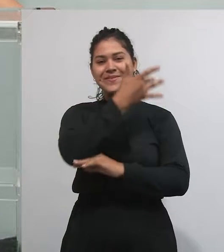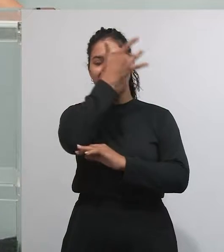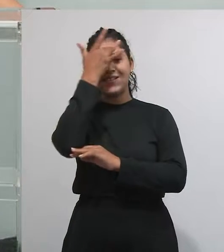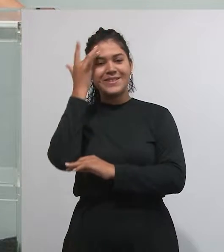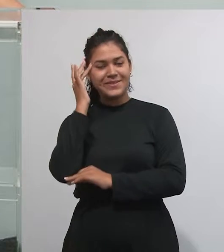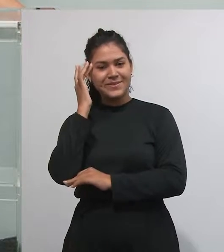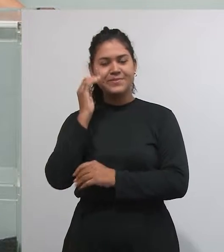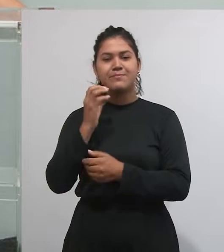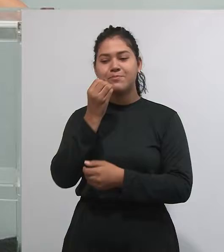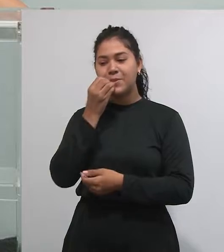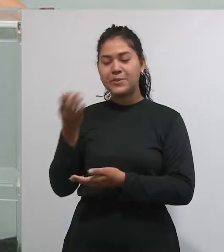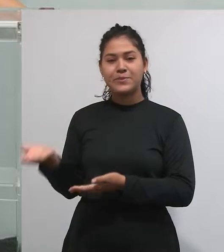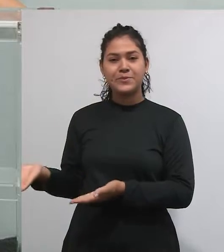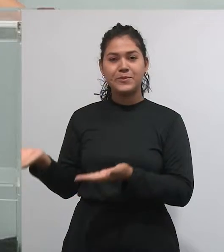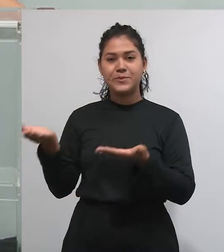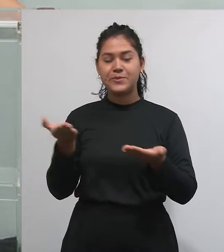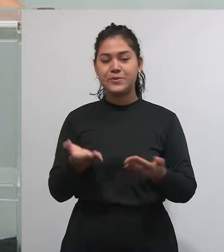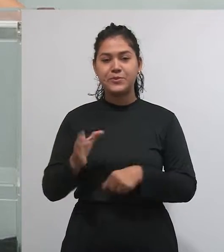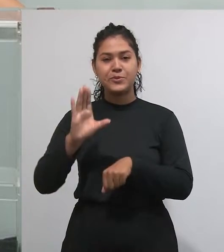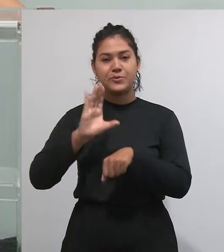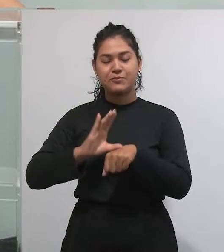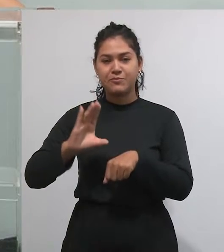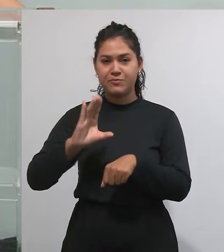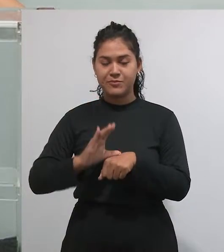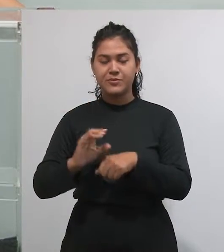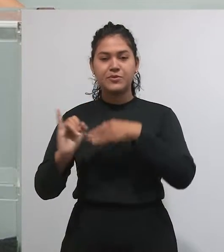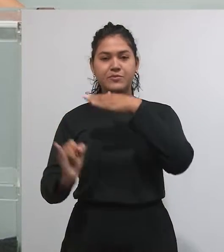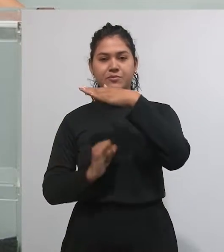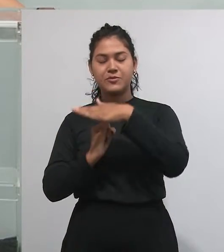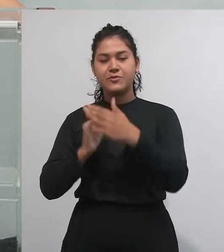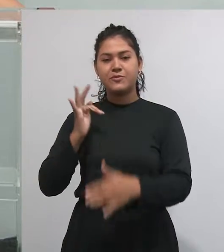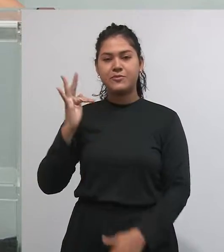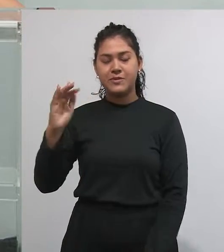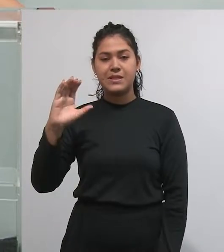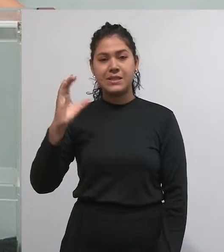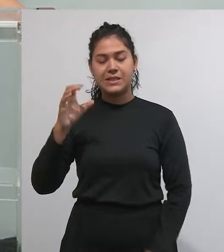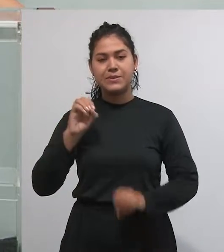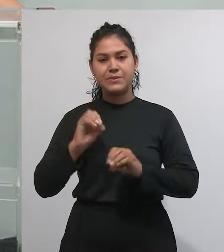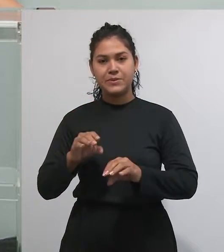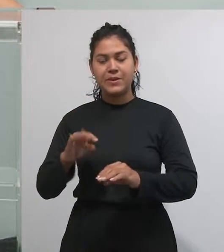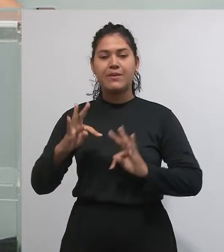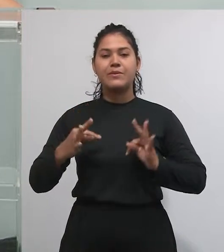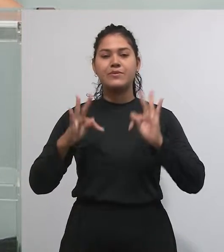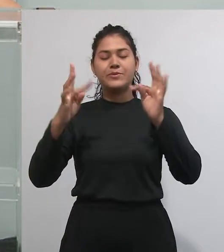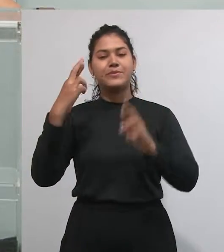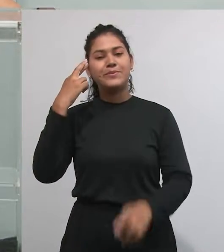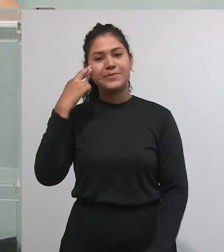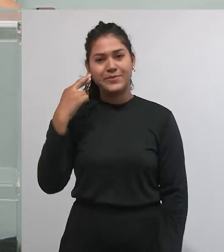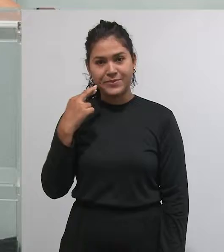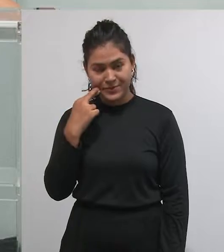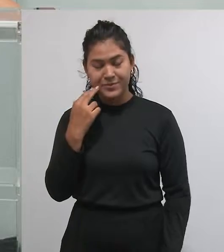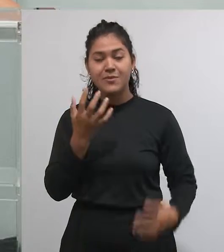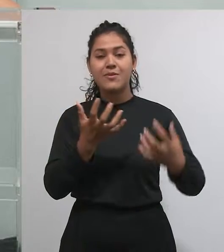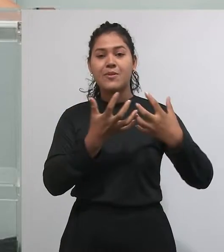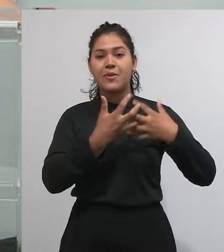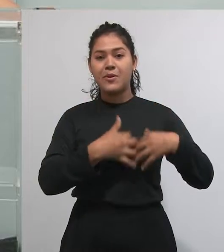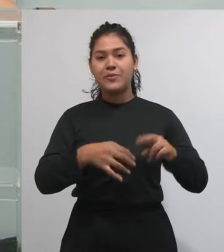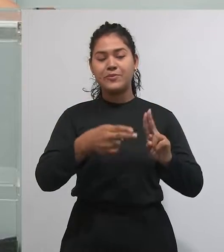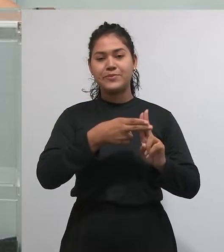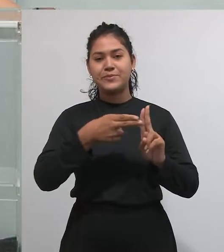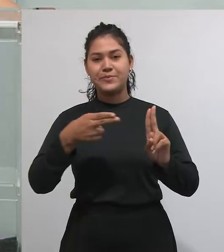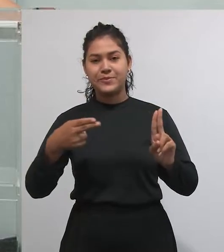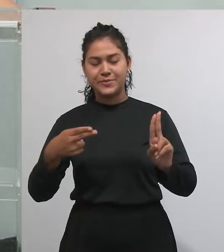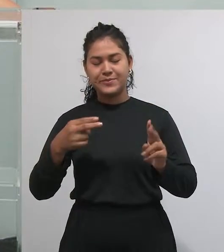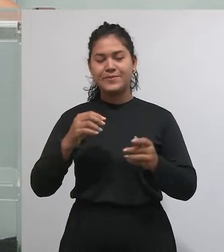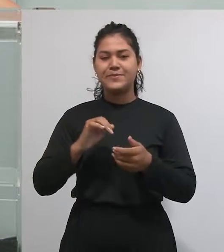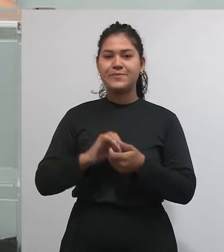Saudações, pessoas! Sejam bem-vindos aos cursos do Instituto Federal de Educação, Ciência e Tecnologia de Rondônia, o IFRO,